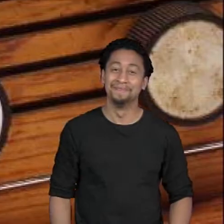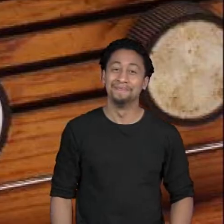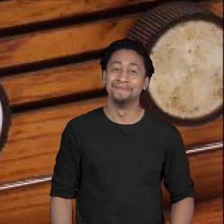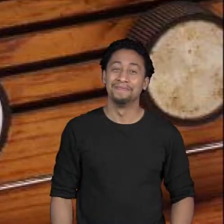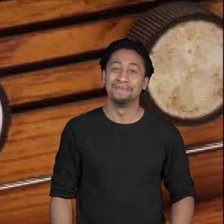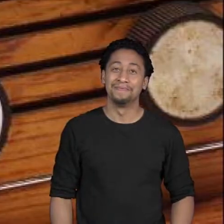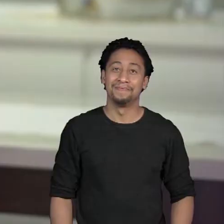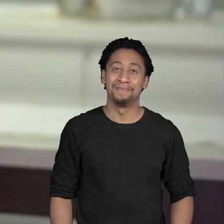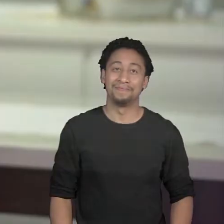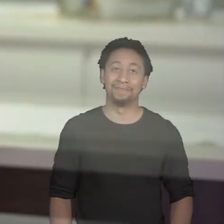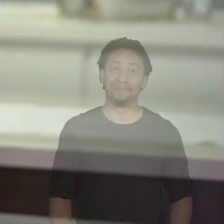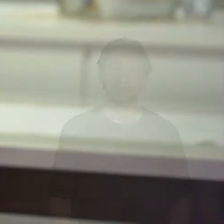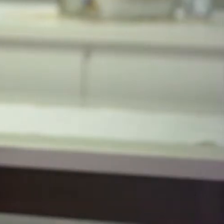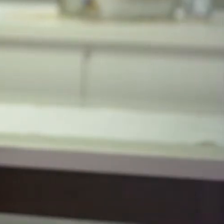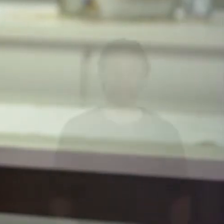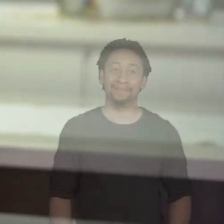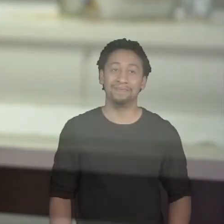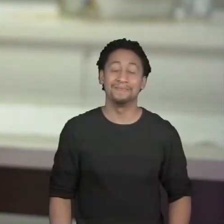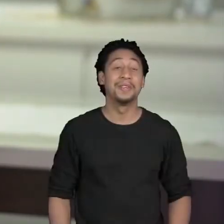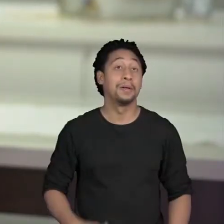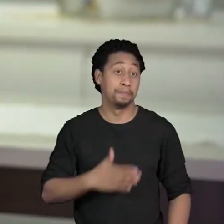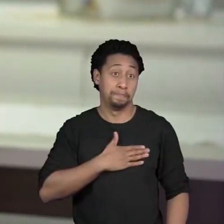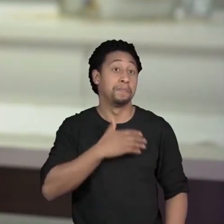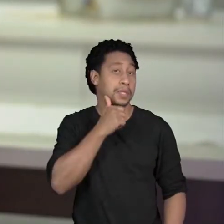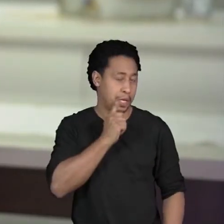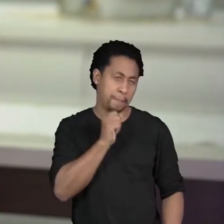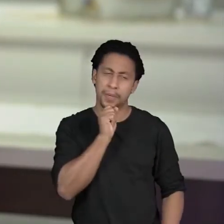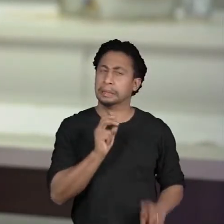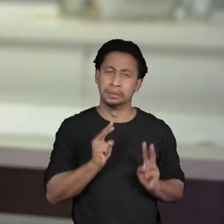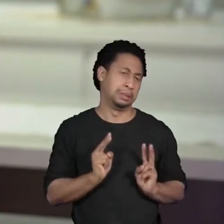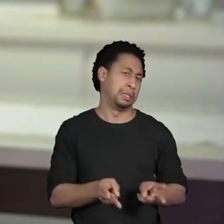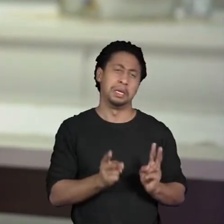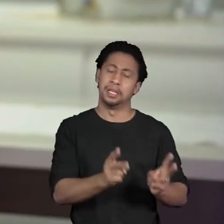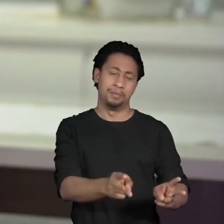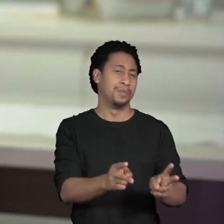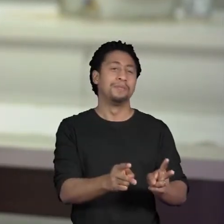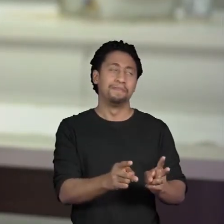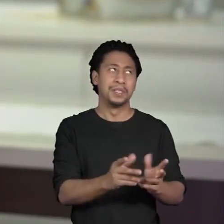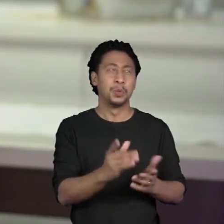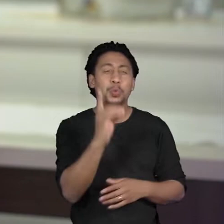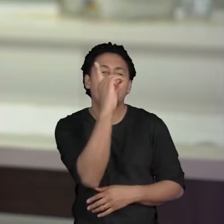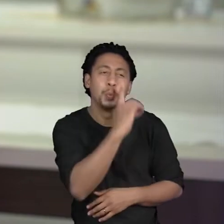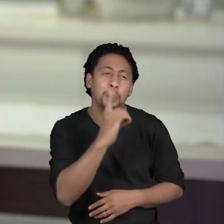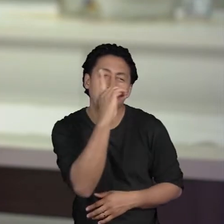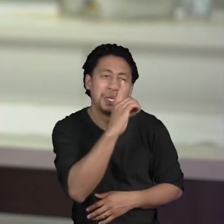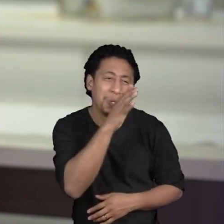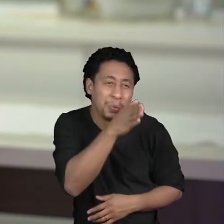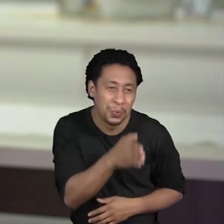para que nós não ouvíssemos. Então, quando ele queria, ele colocava a válvula.